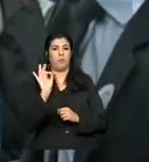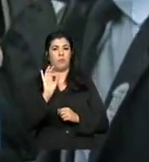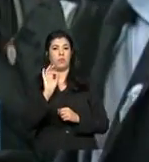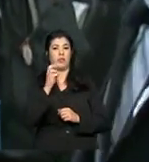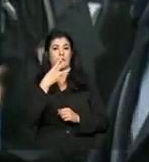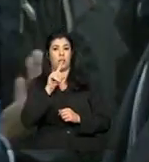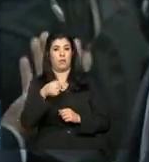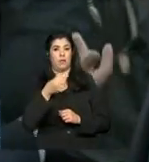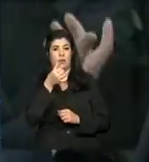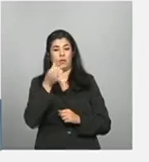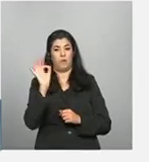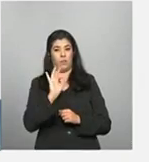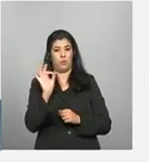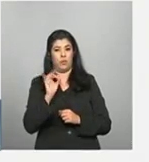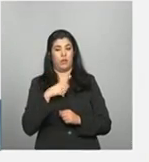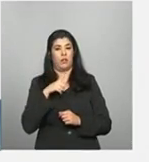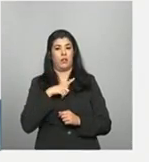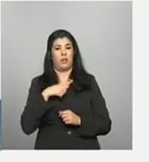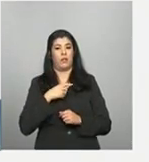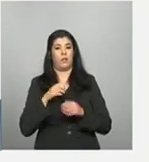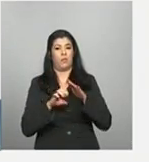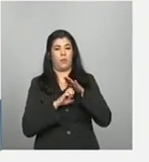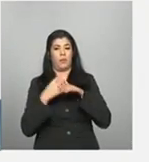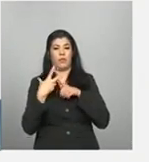3,62%, tendo como vencedor